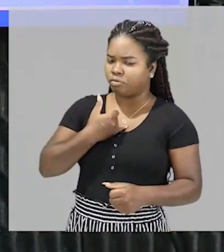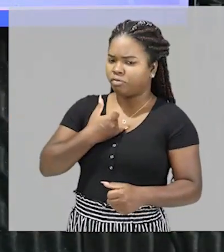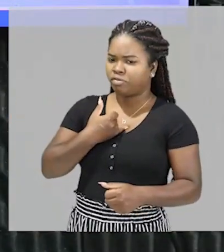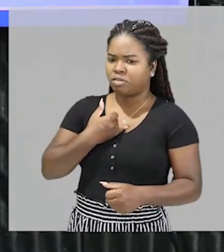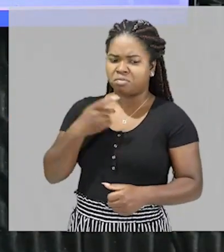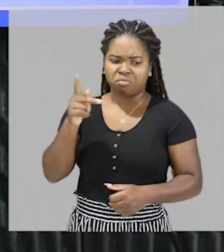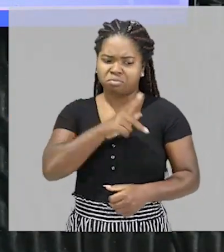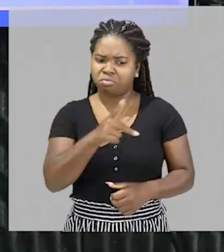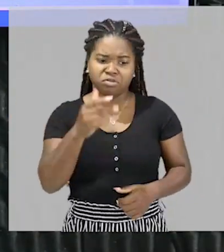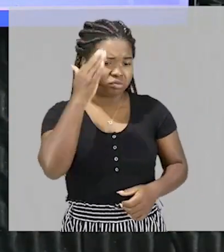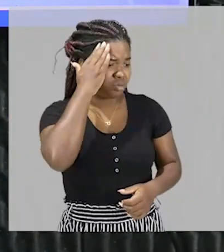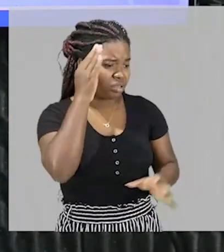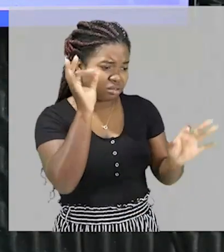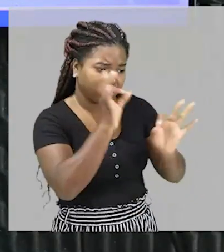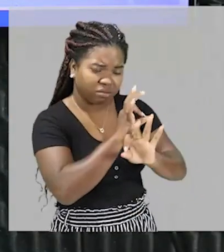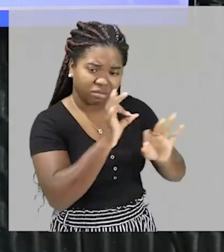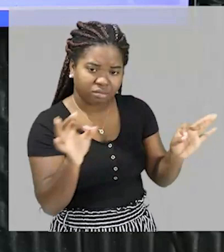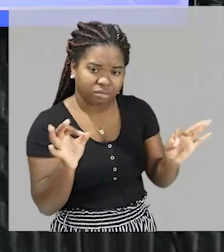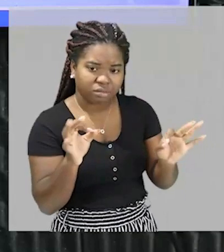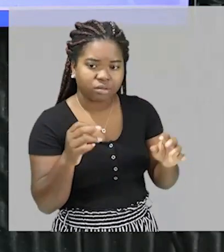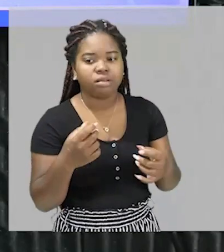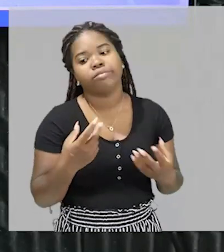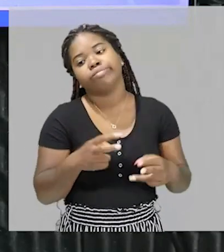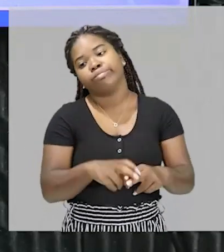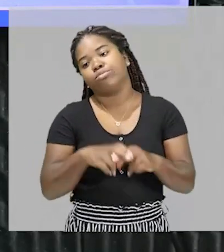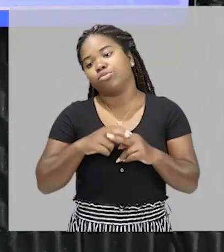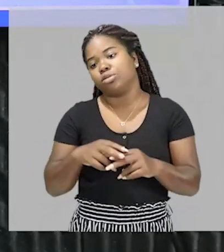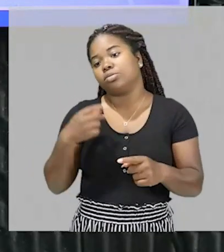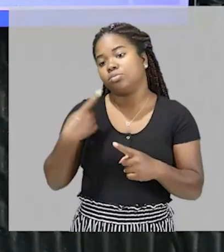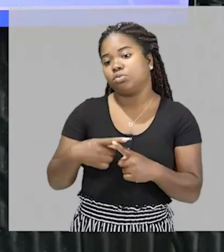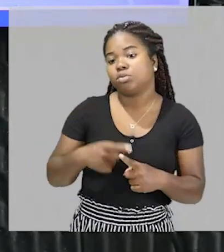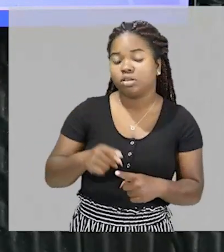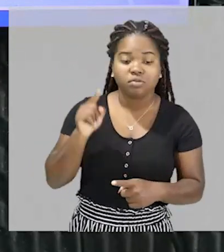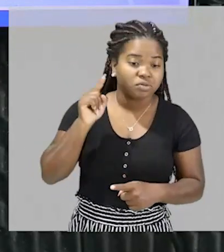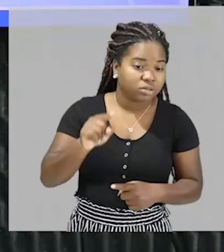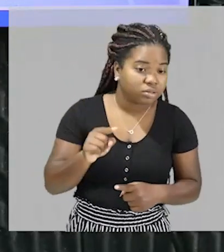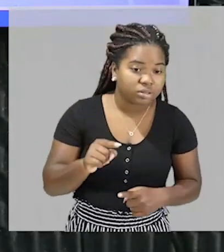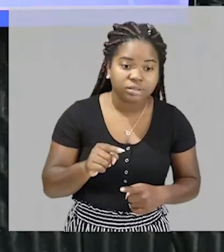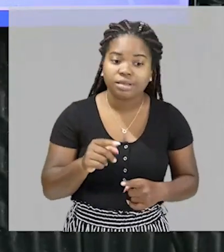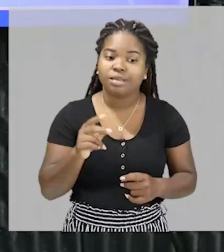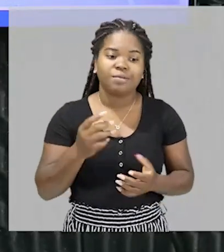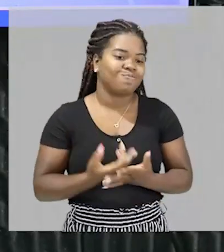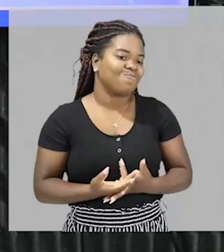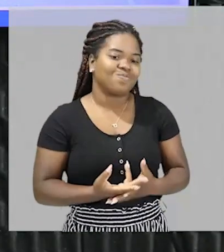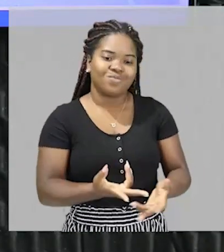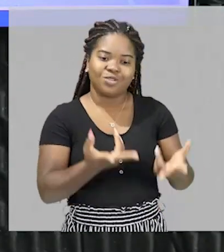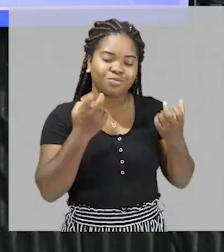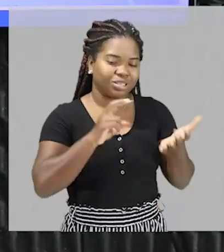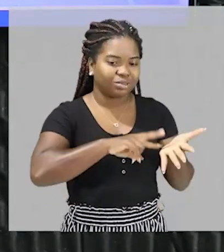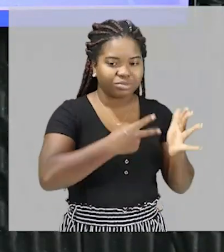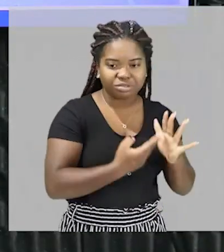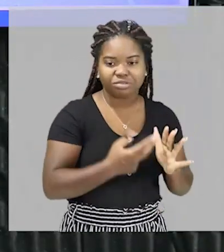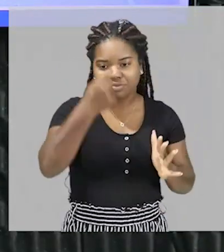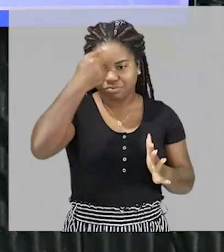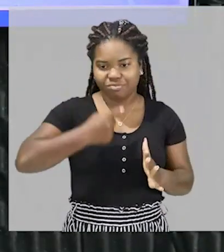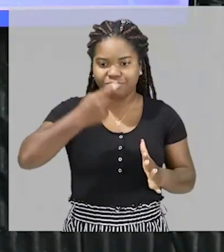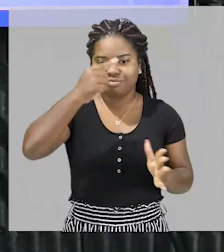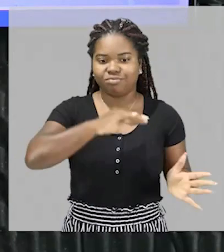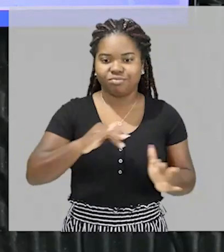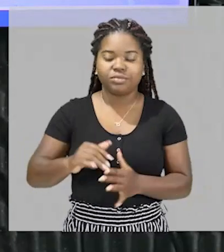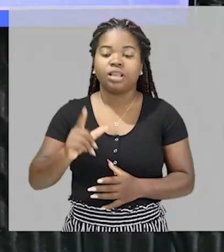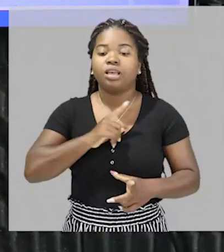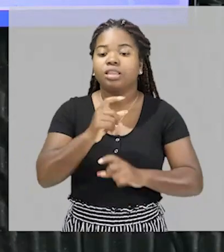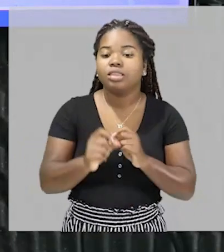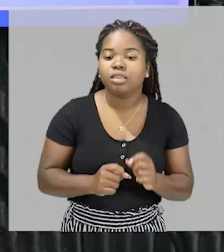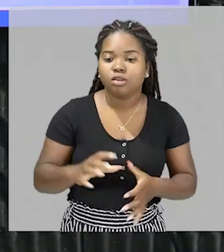nada. Pois é, porque você não sabe fazer leitura de imagem visual. Aqui está um mapa do Rio de Janeiro, da zona